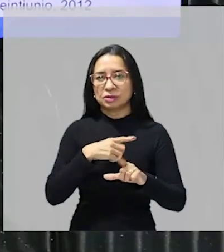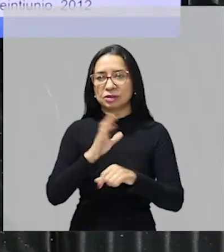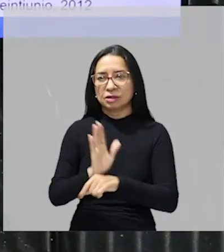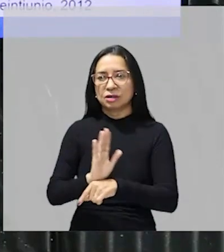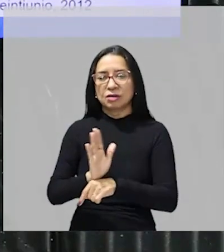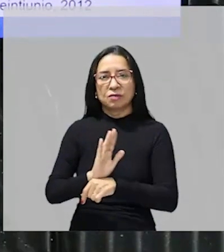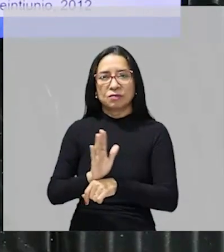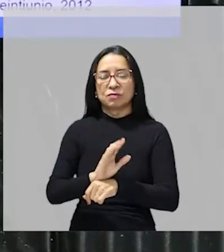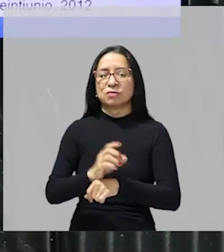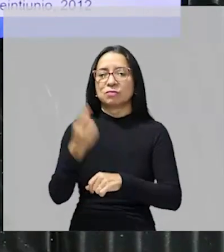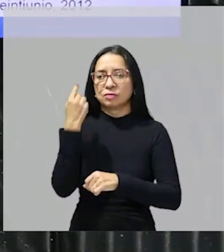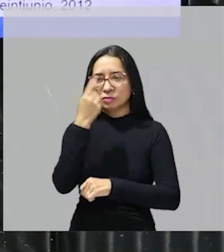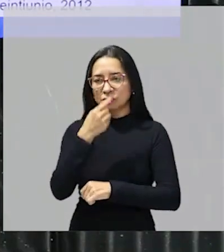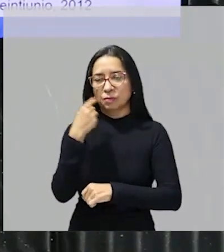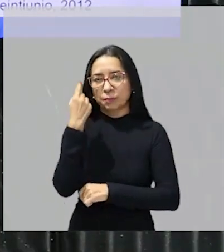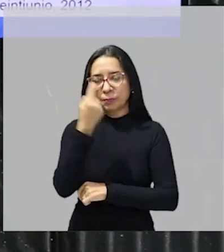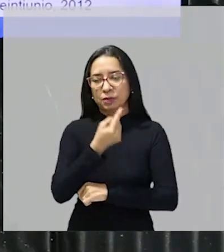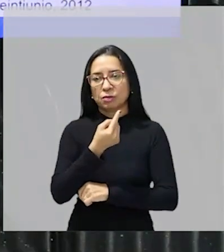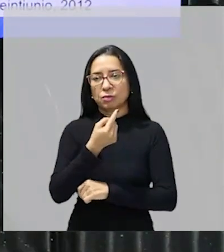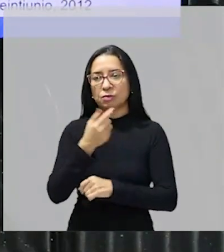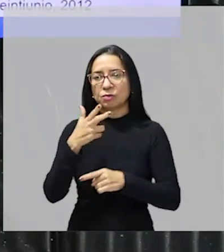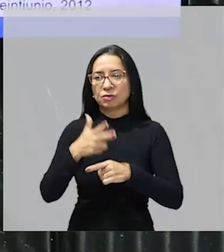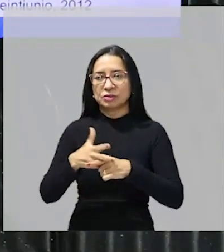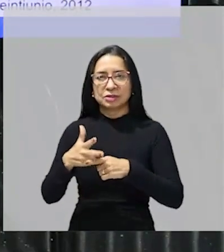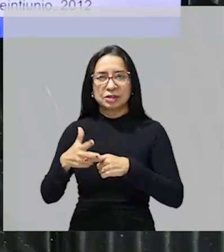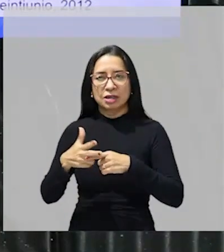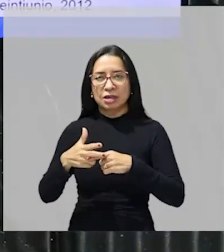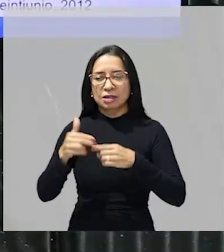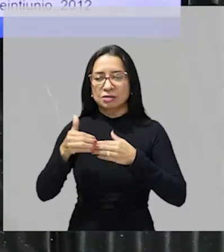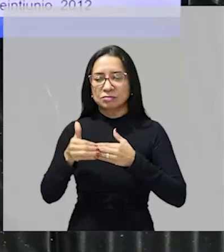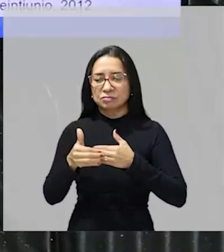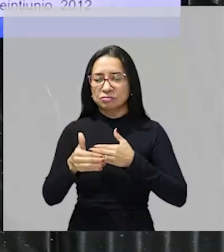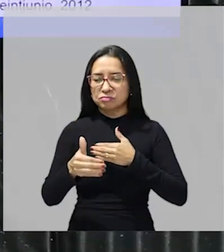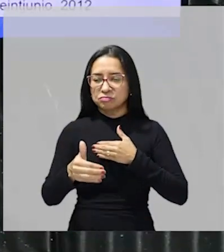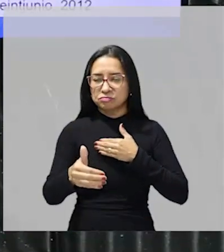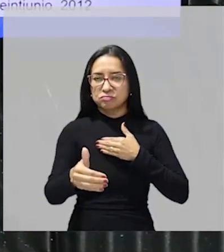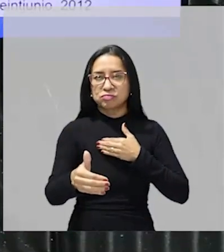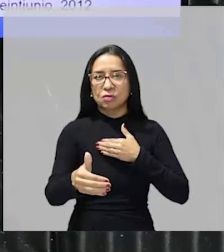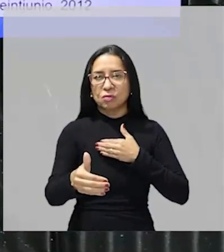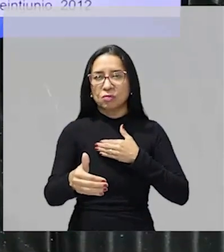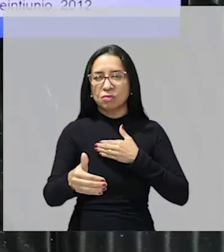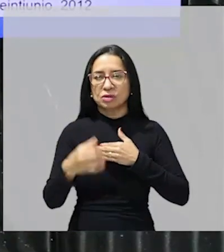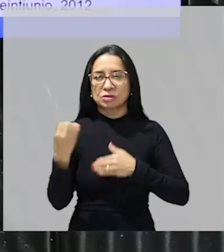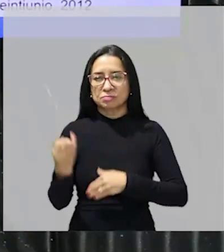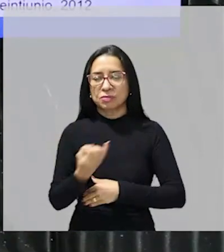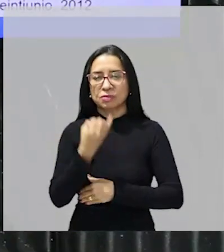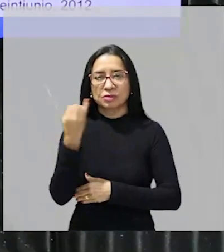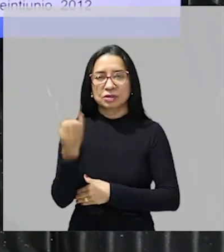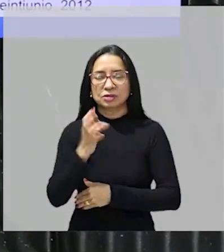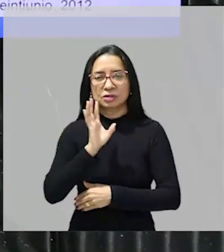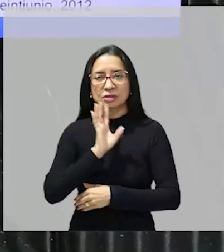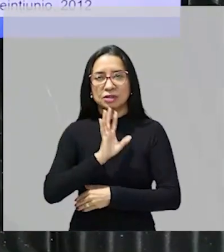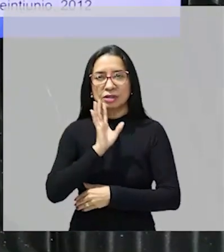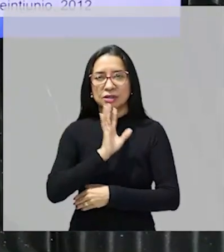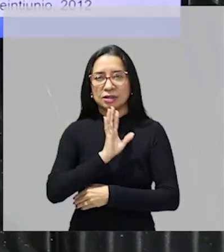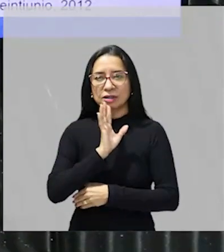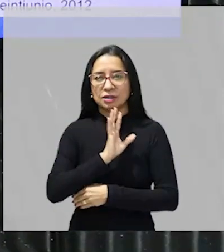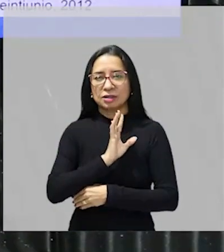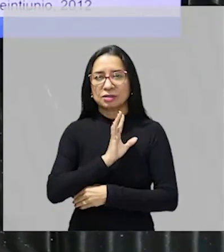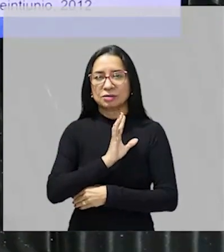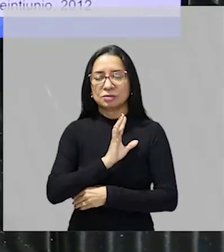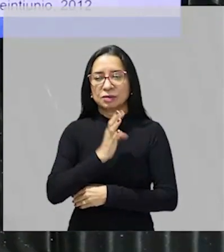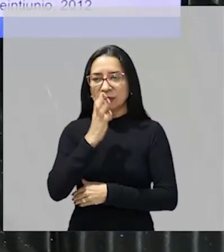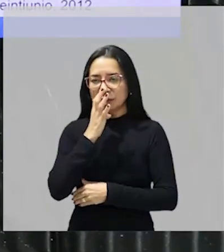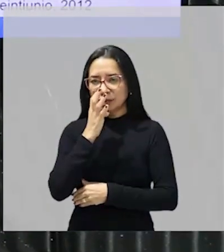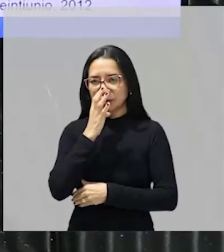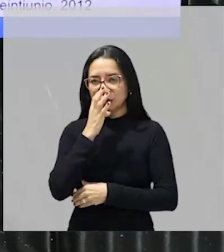filmes em espanhol, né? Séries bem longas aí para vocês, interessantes para vocês assistirem na vibe de